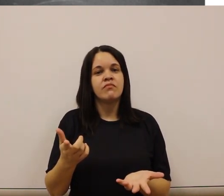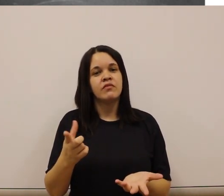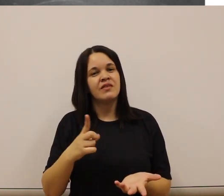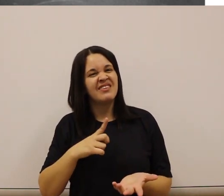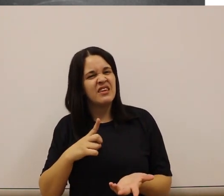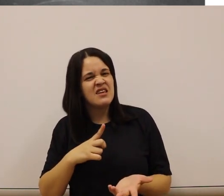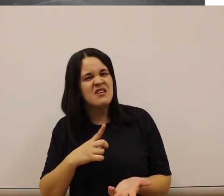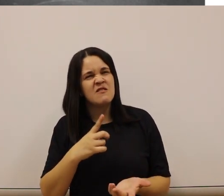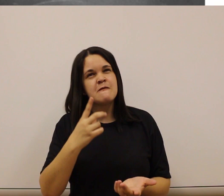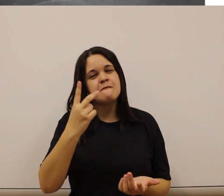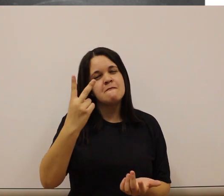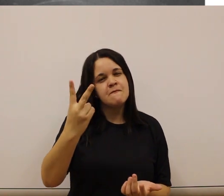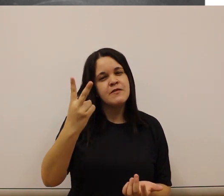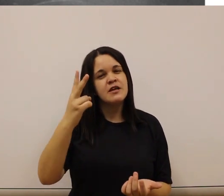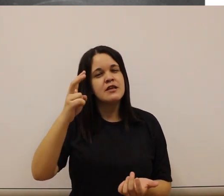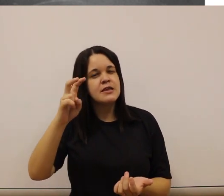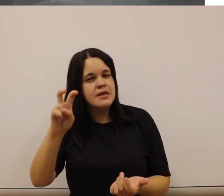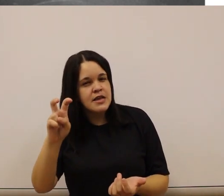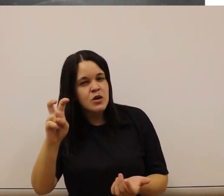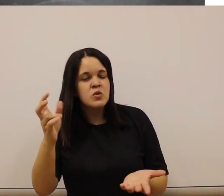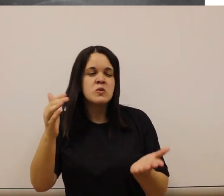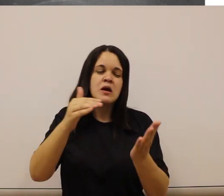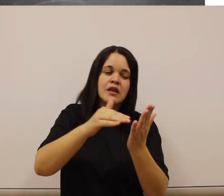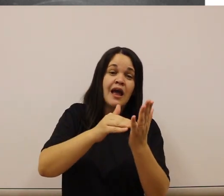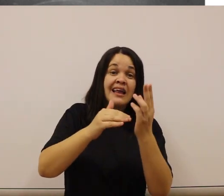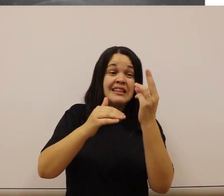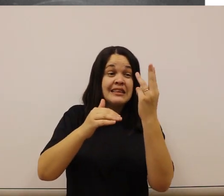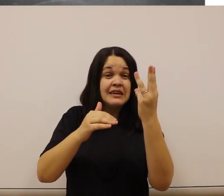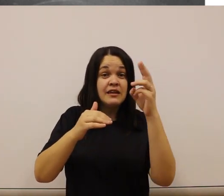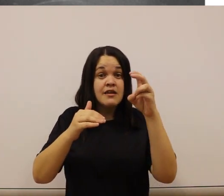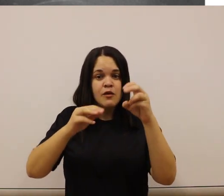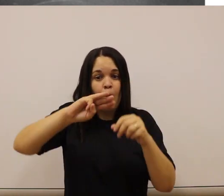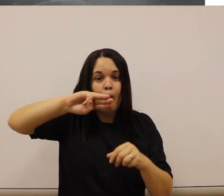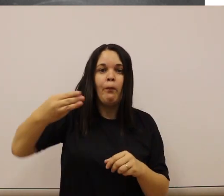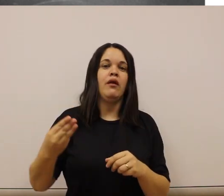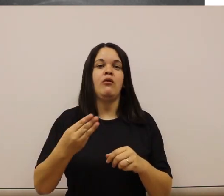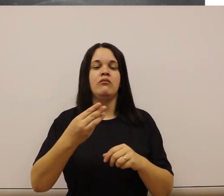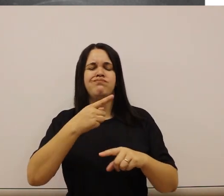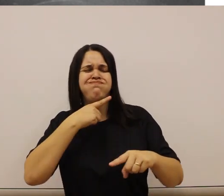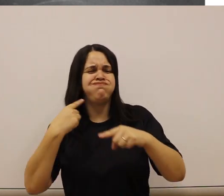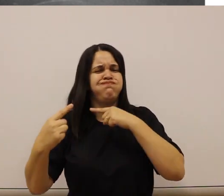entre 25 a 35 milhões de mortes.